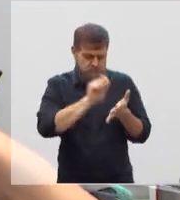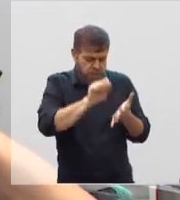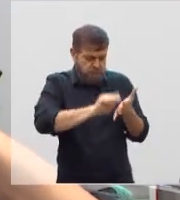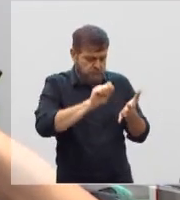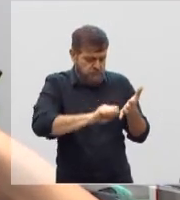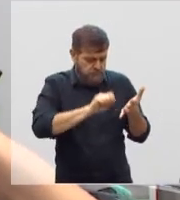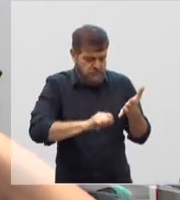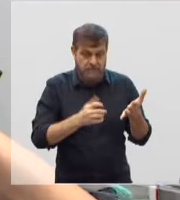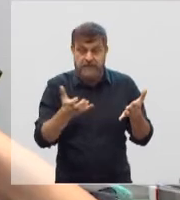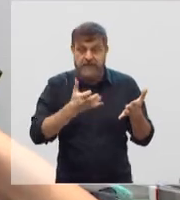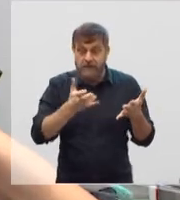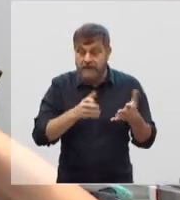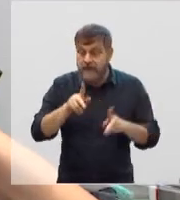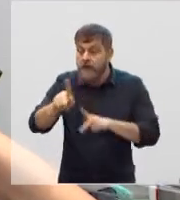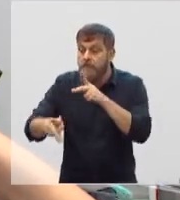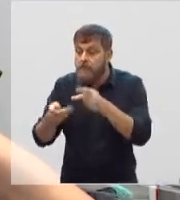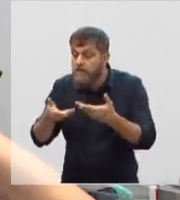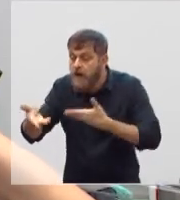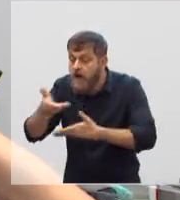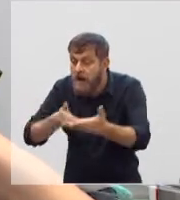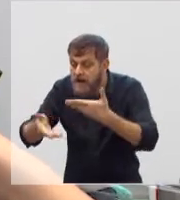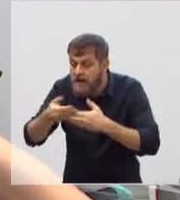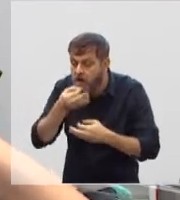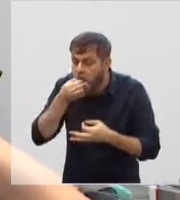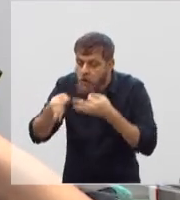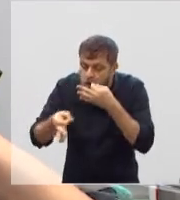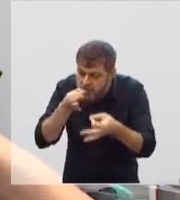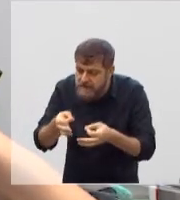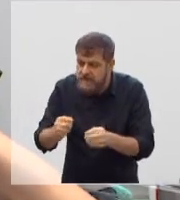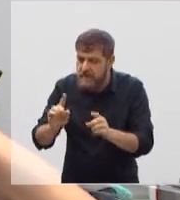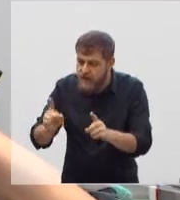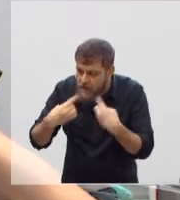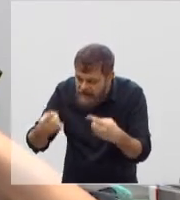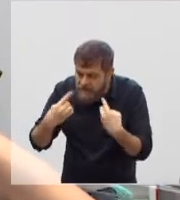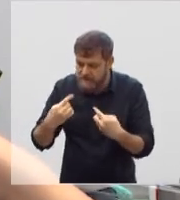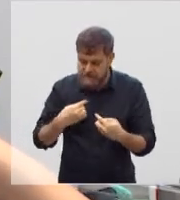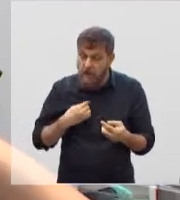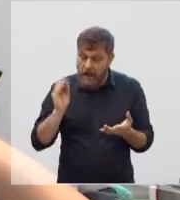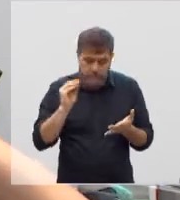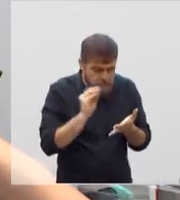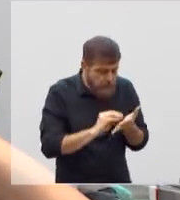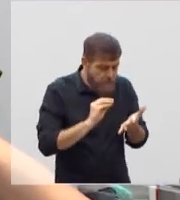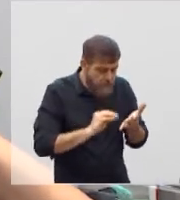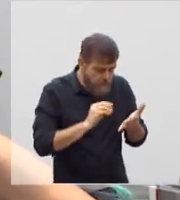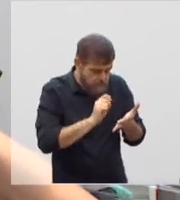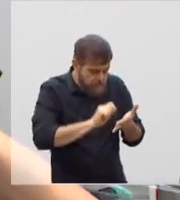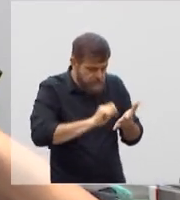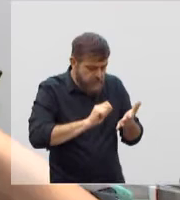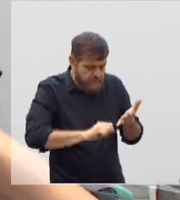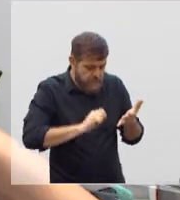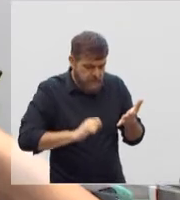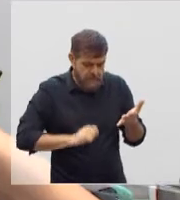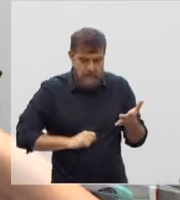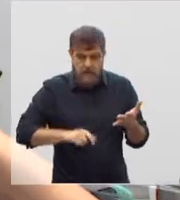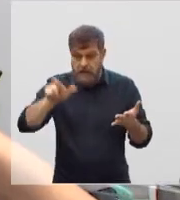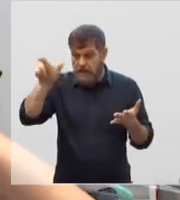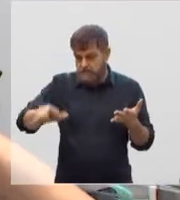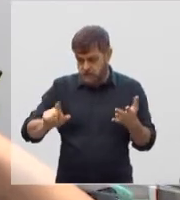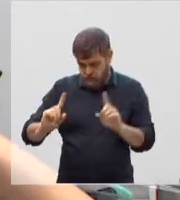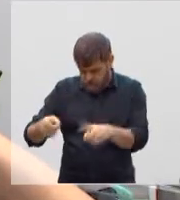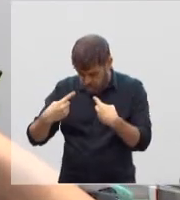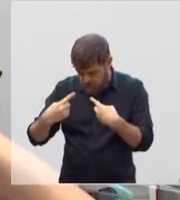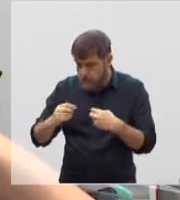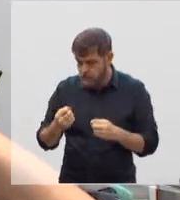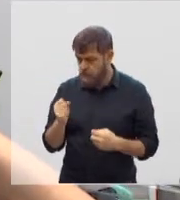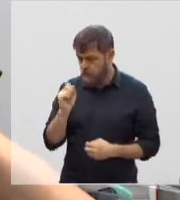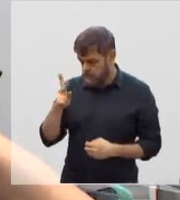apresentar o projeto, eu sempre quero que as pessoas apresentem suas críticas, suas considerações, inclusive aquelas pessoas